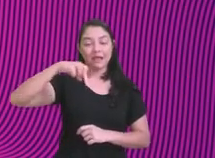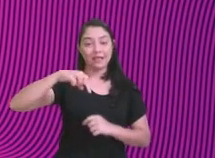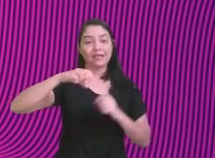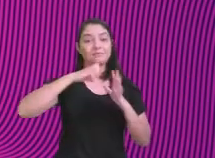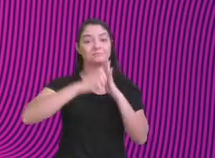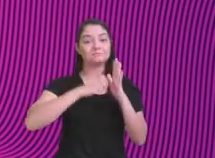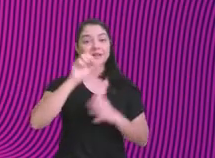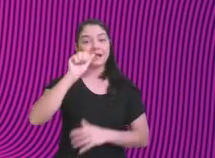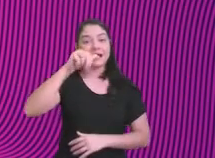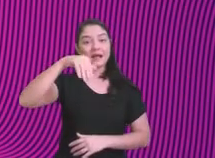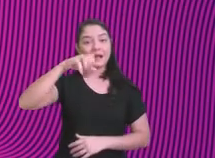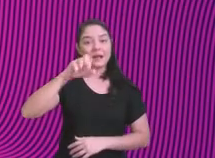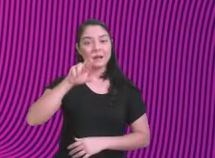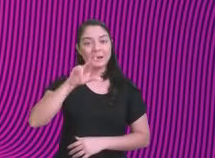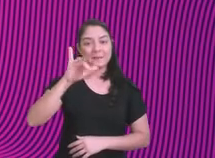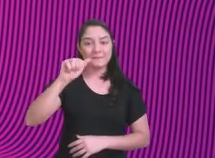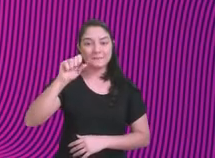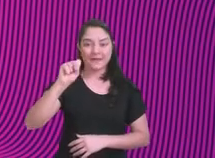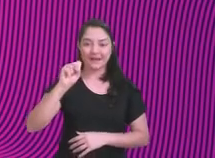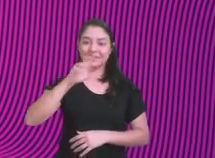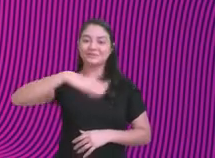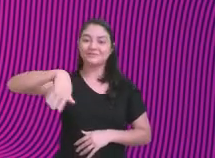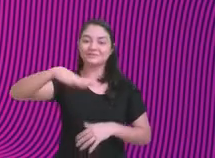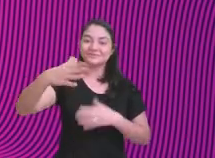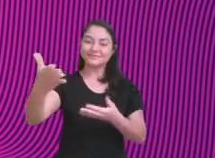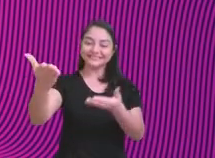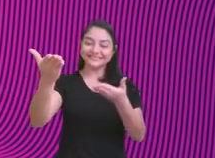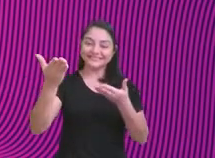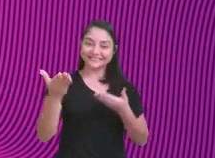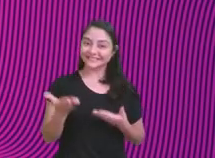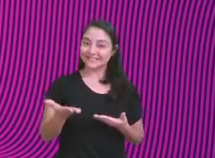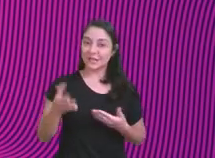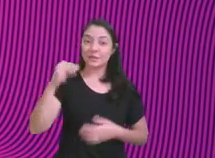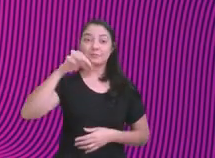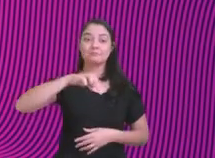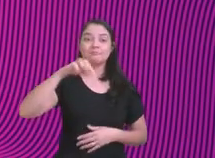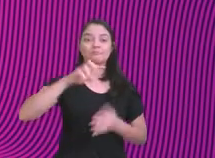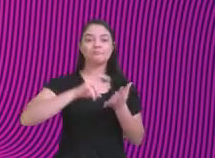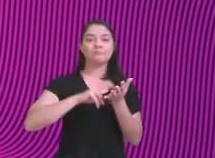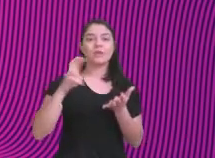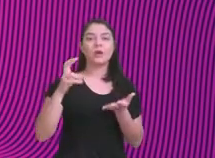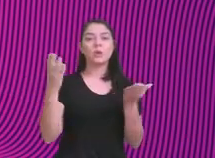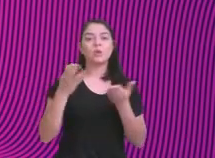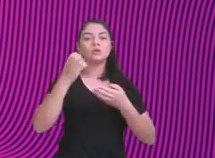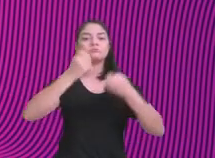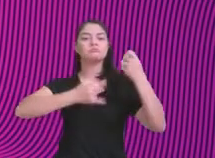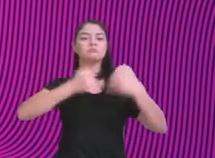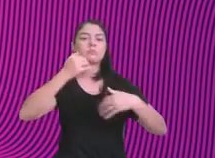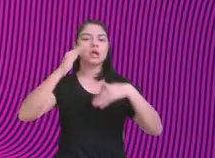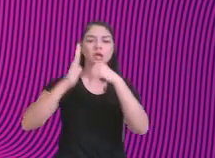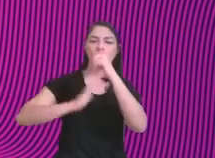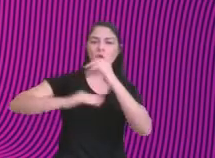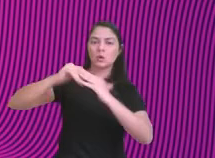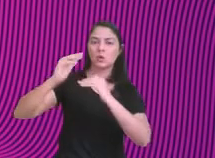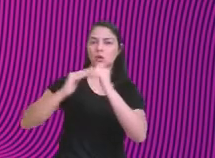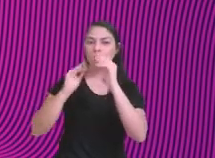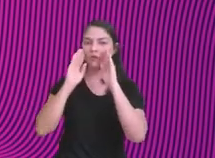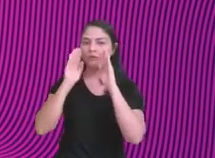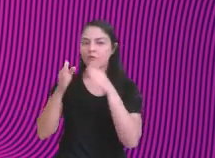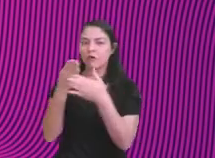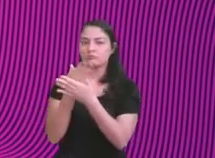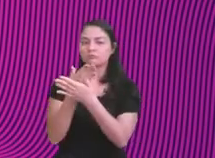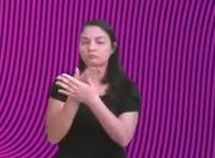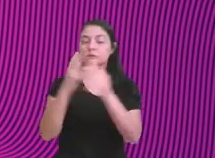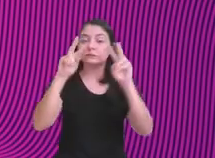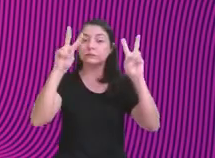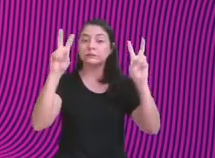Sejam todos bem-vindos. Nessa manhã, contaremos com especialistas na área para discutir temas extremamente atuais